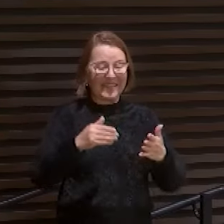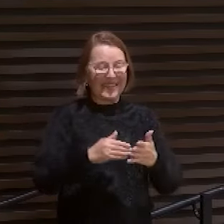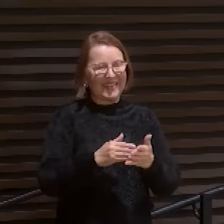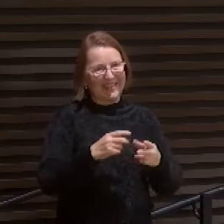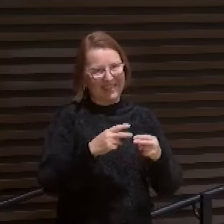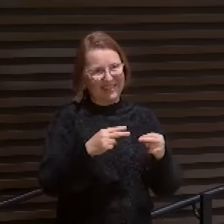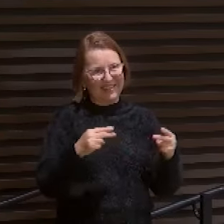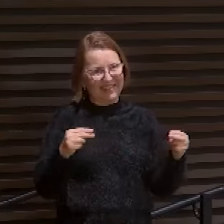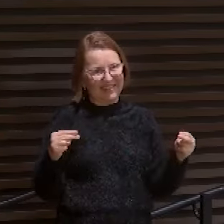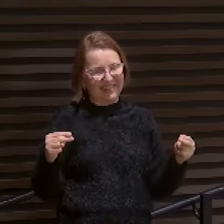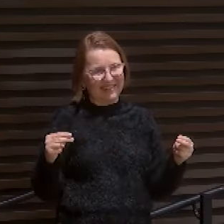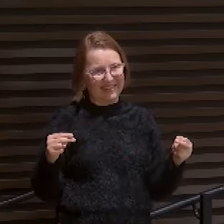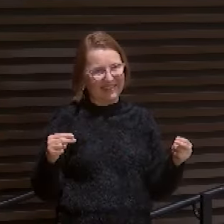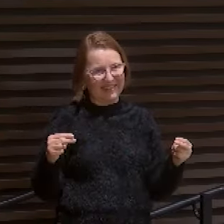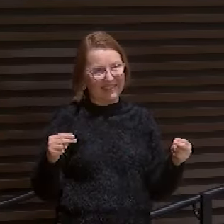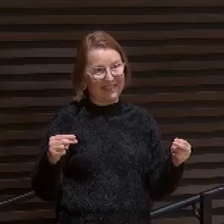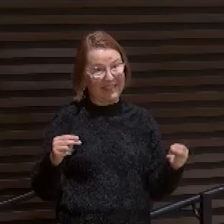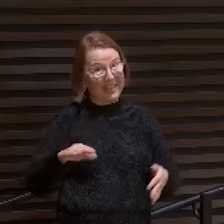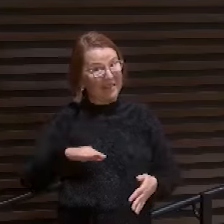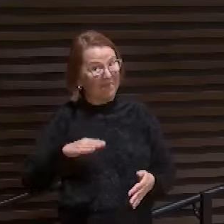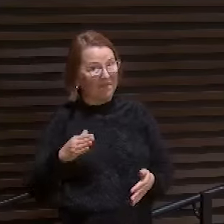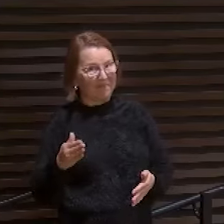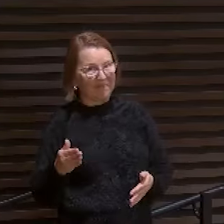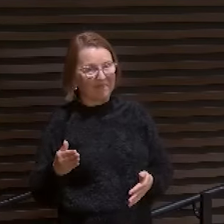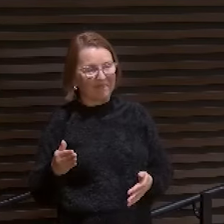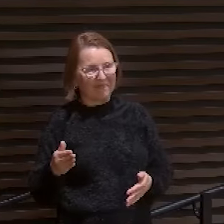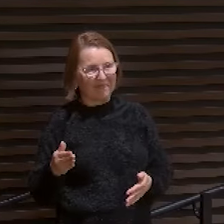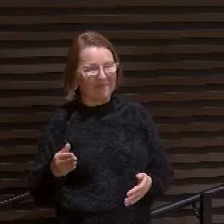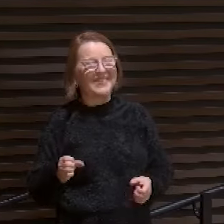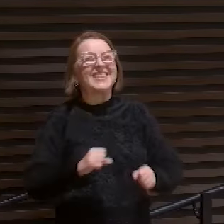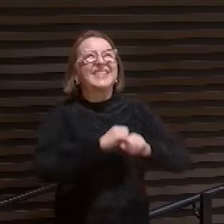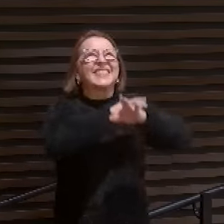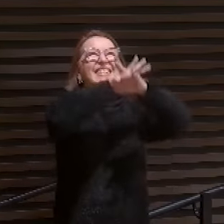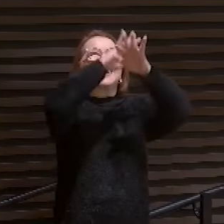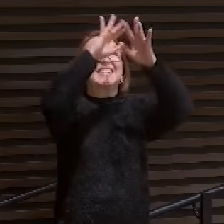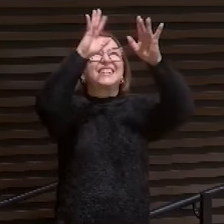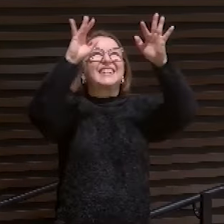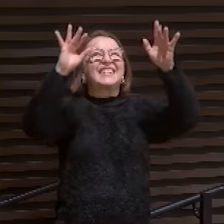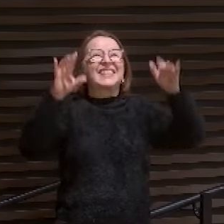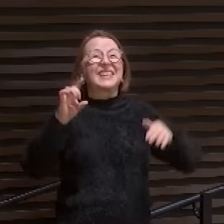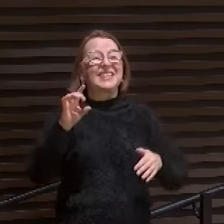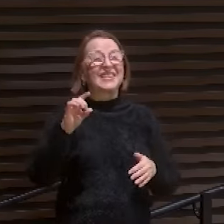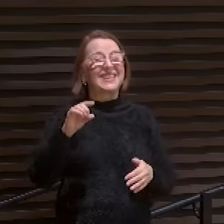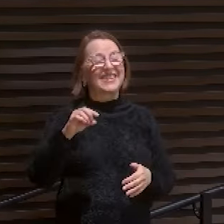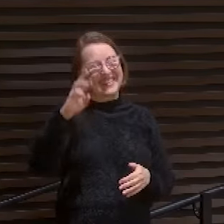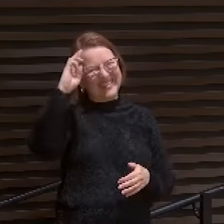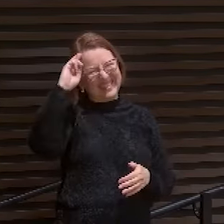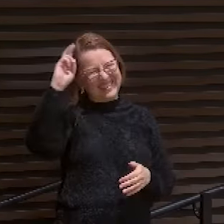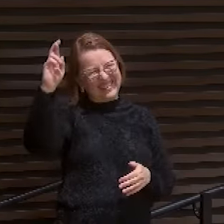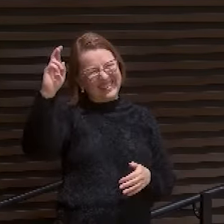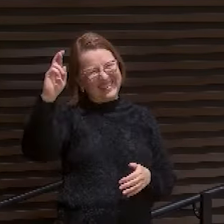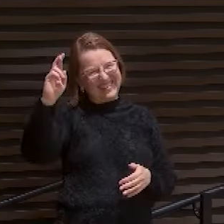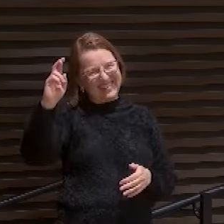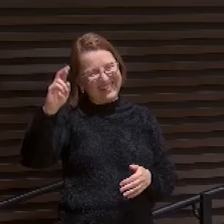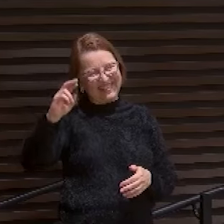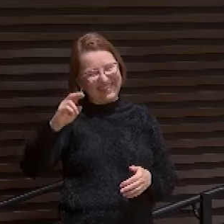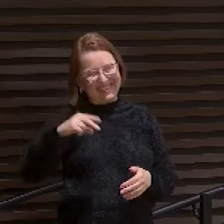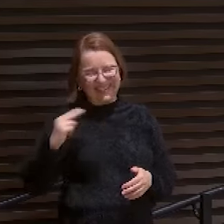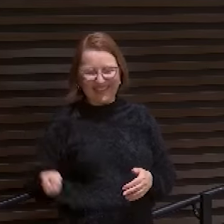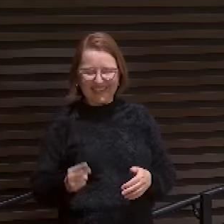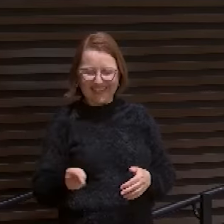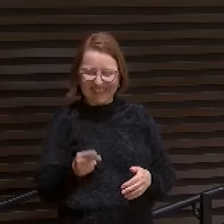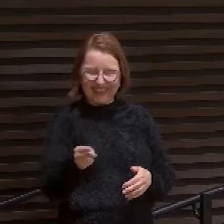as coisas, portanto, glória somente a ele para todo